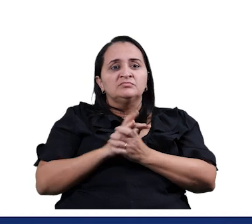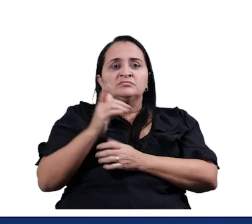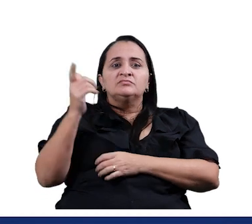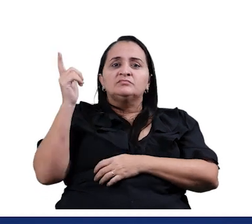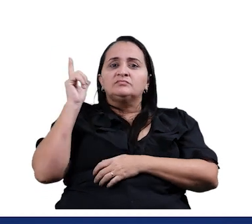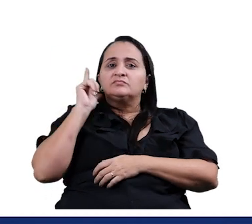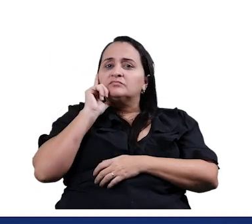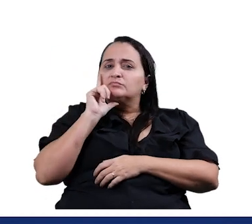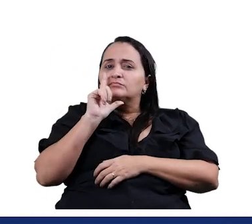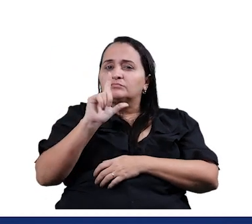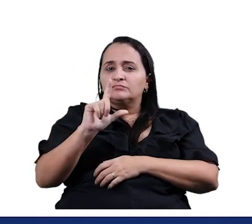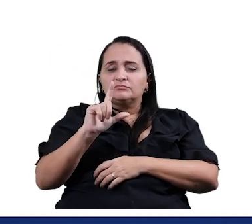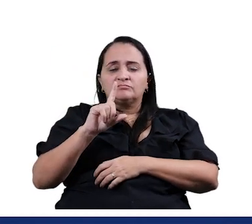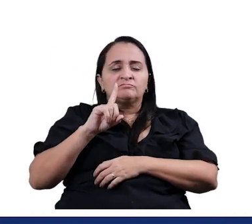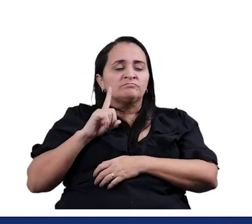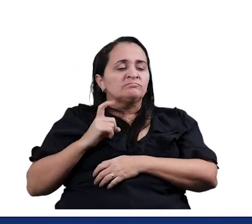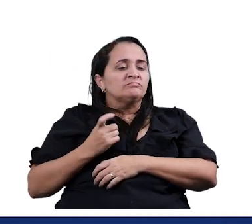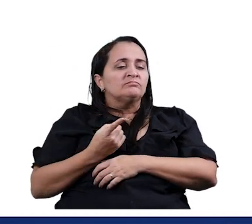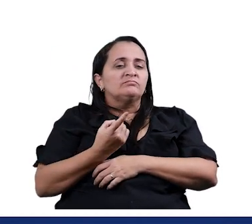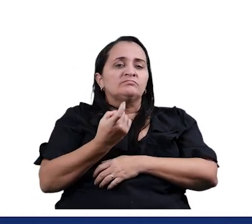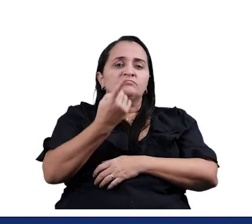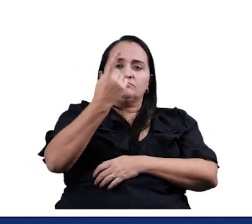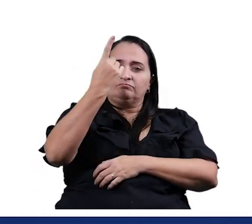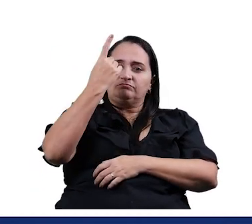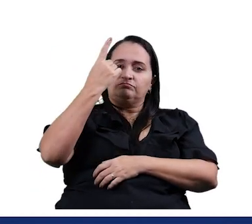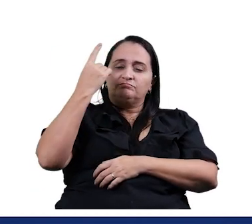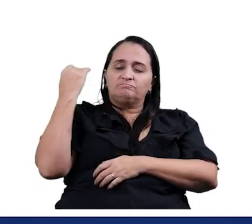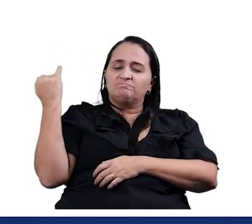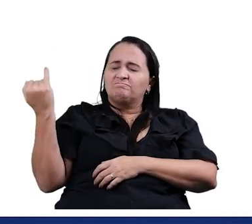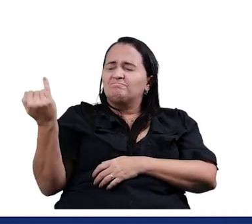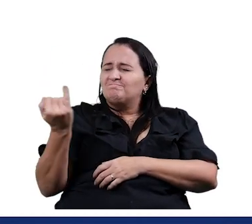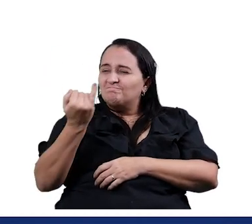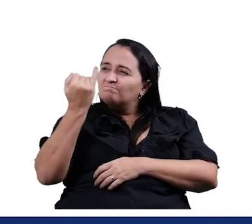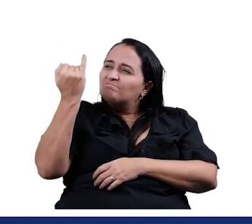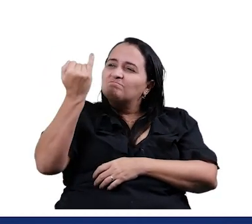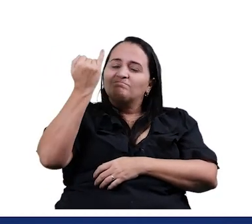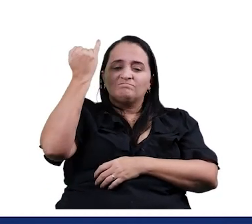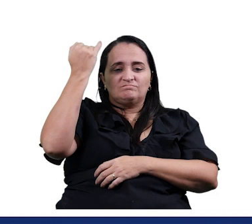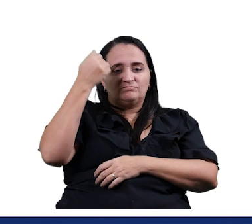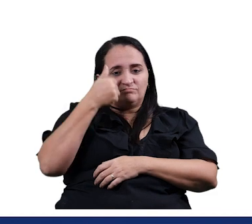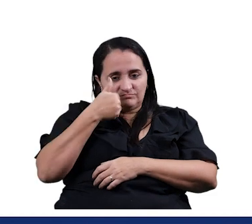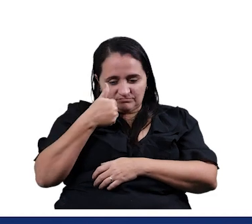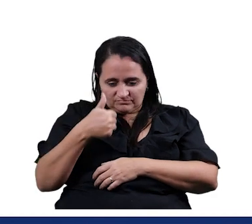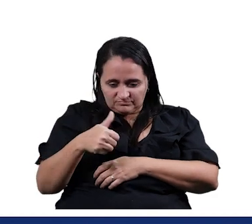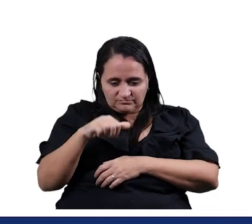um feito único e inédito para o Brasil em